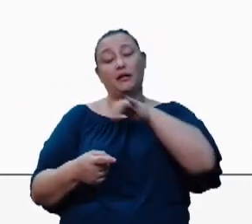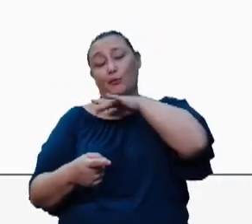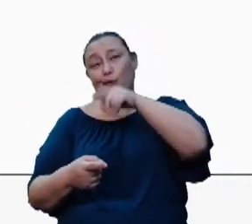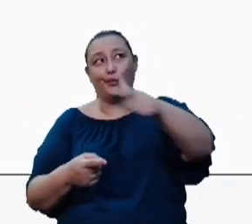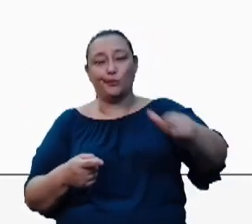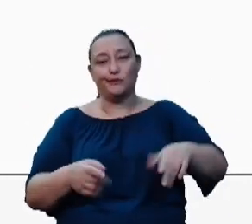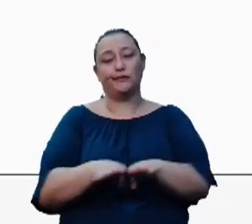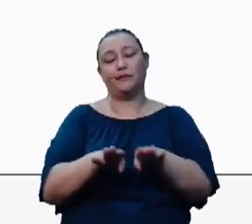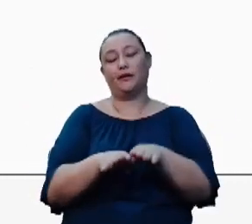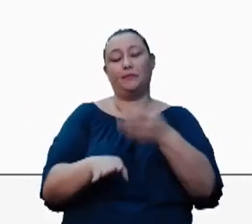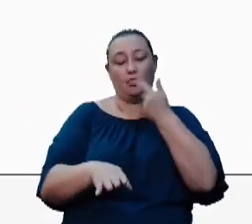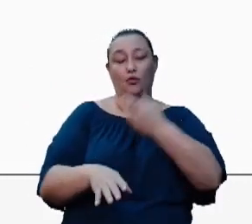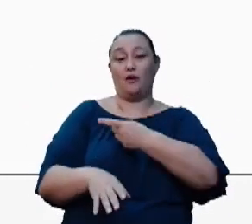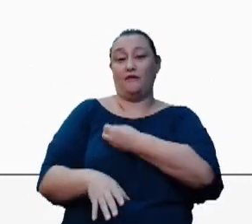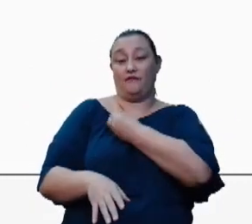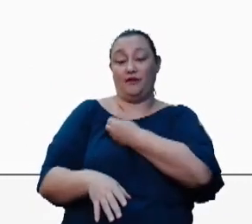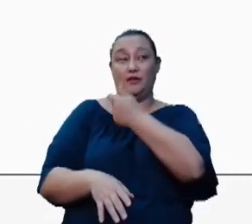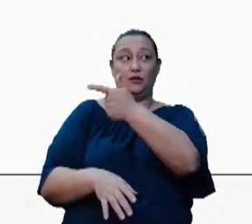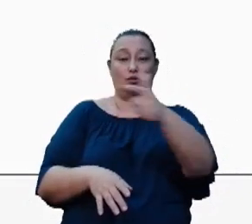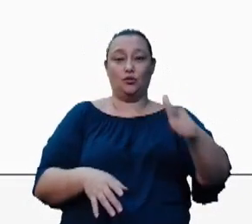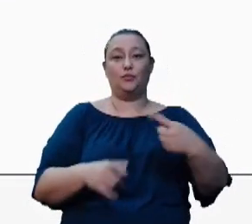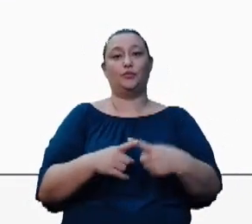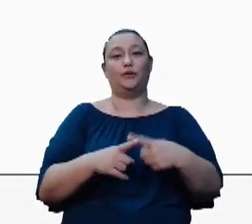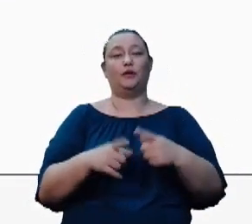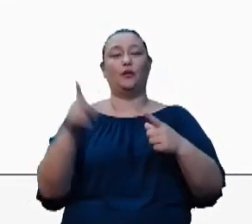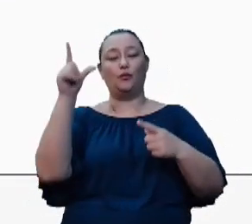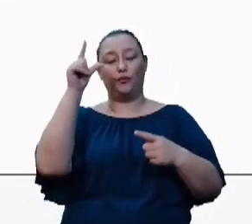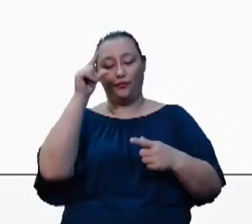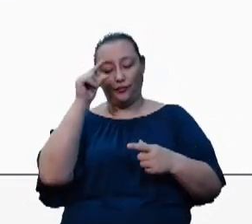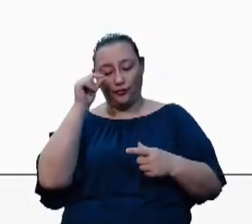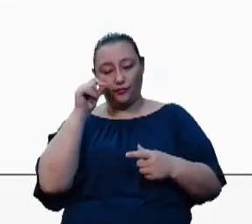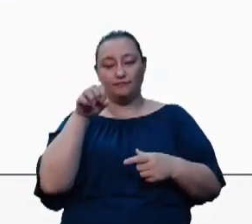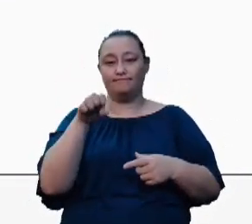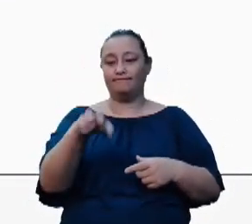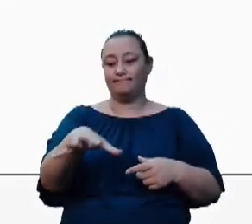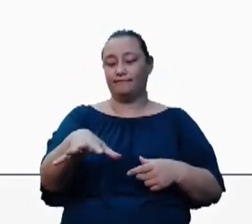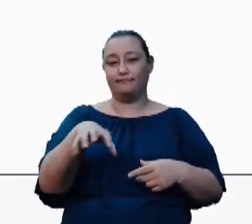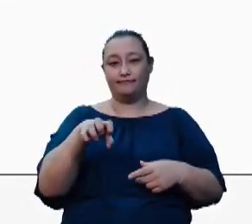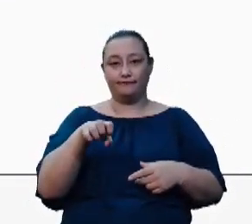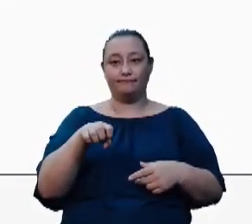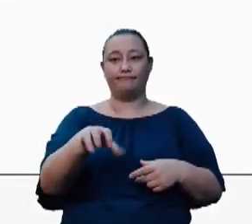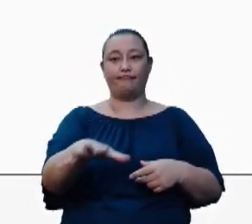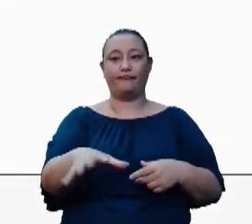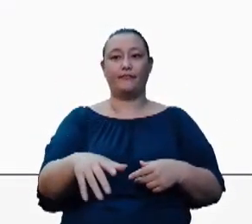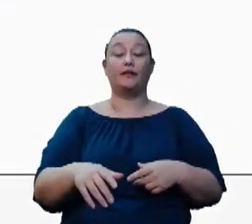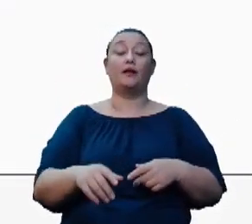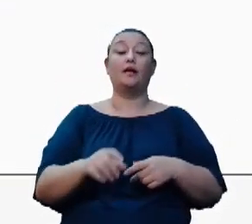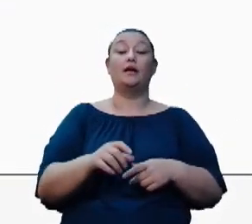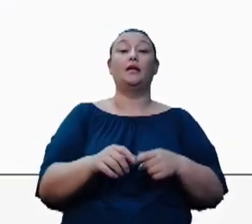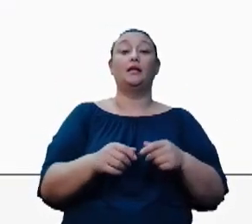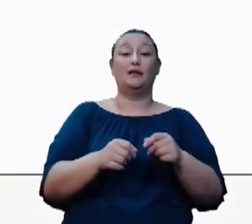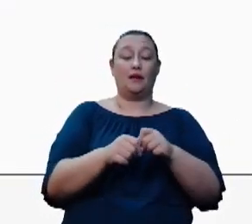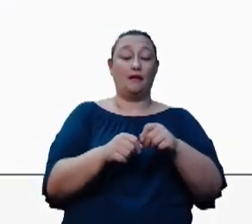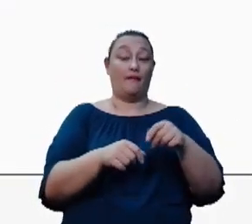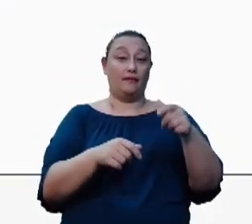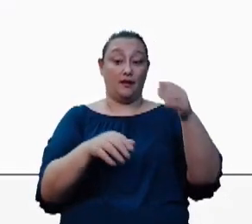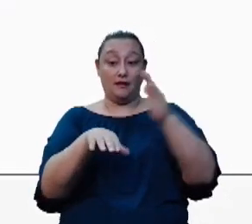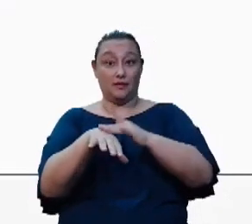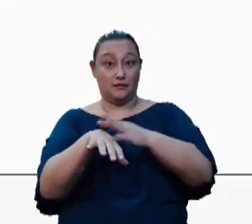dos pacientes, já que fornecia alívio da espasticidade. E no caso da paraparesia